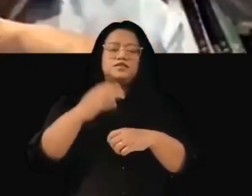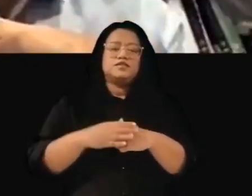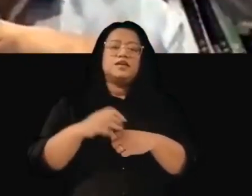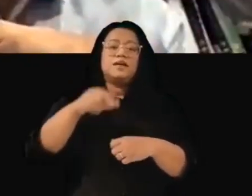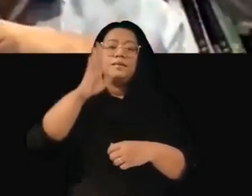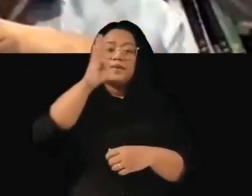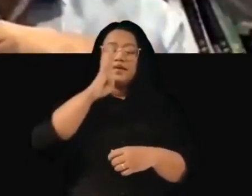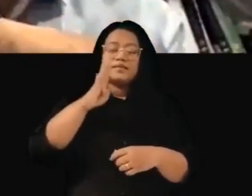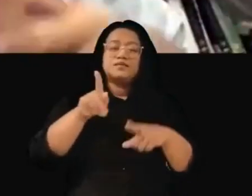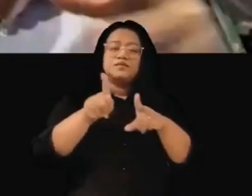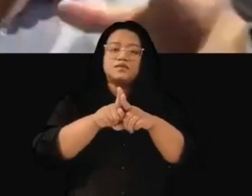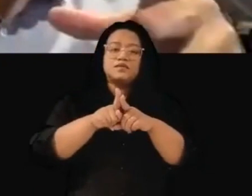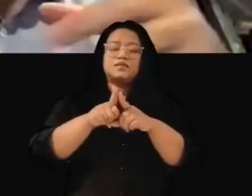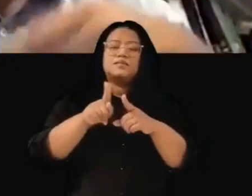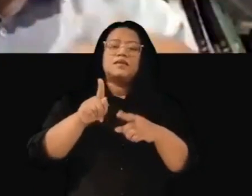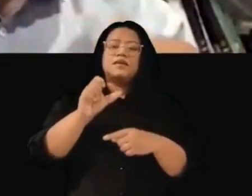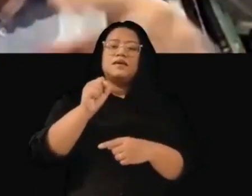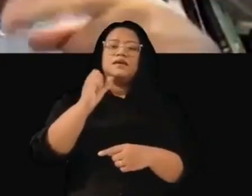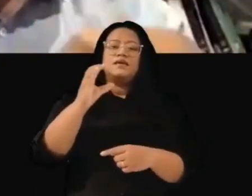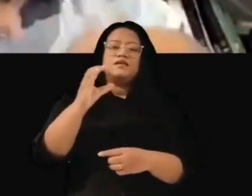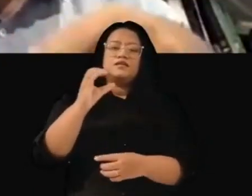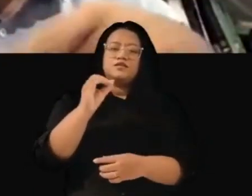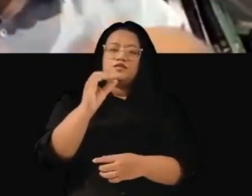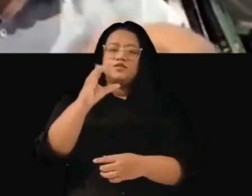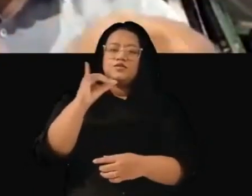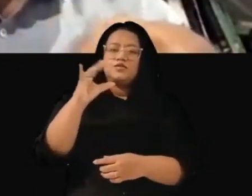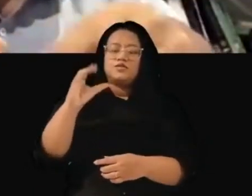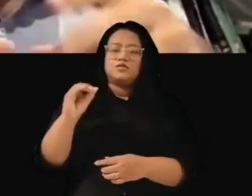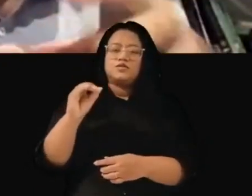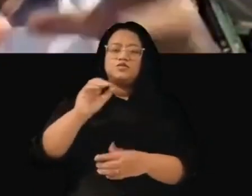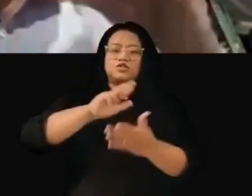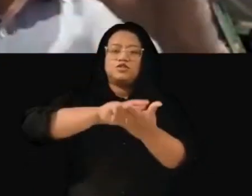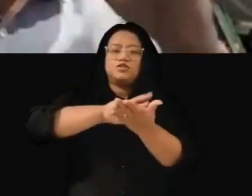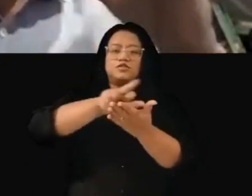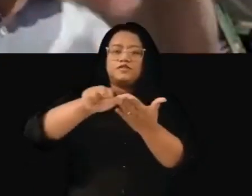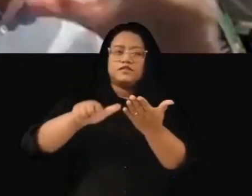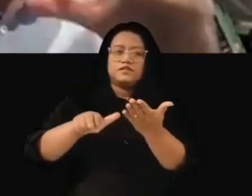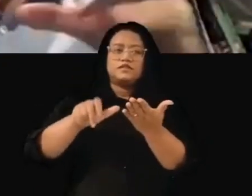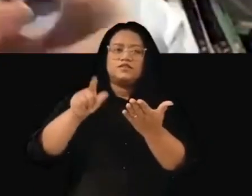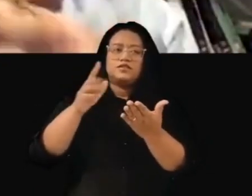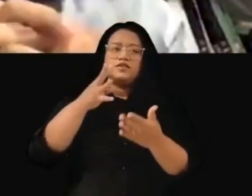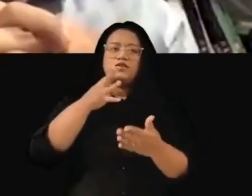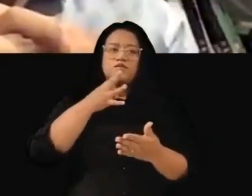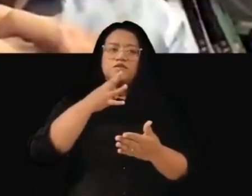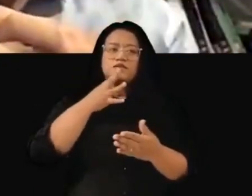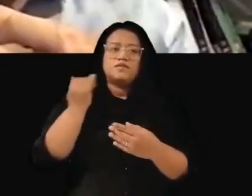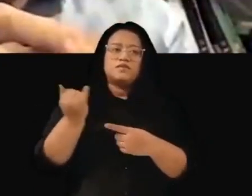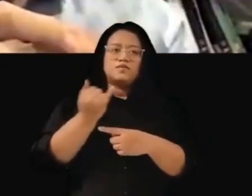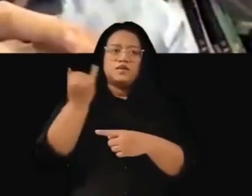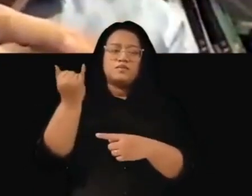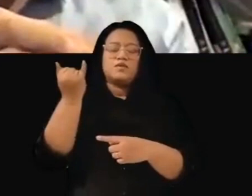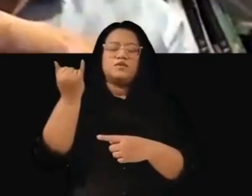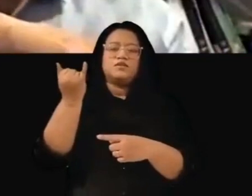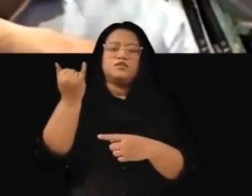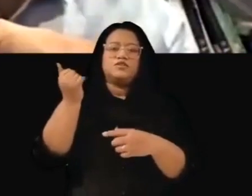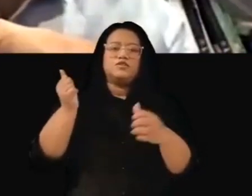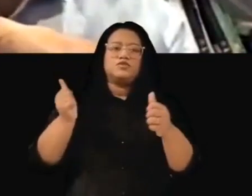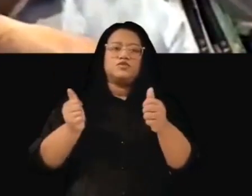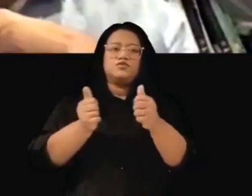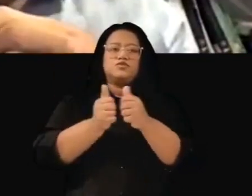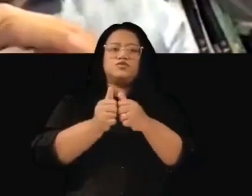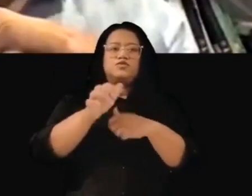também a sociodiversidade. A vantagem é que isso traz para nós um conhecimento muito importante de chegar junto às